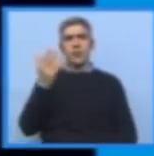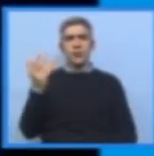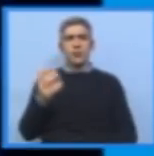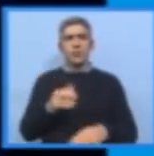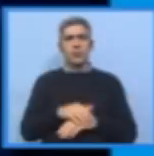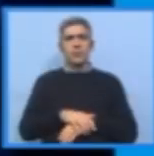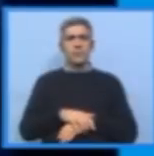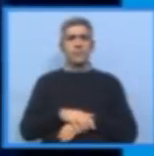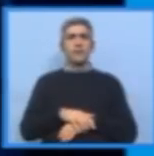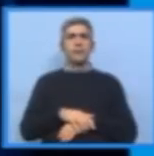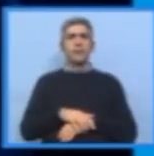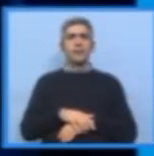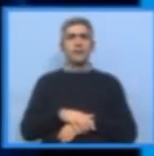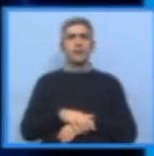até